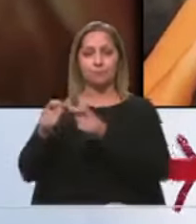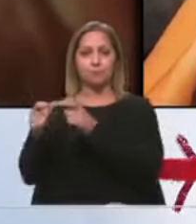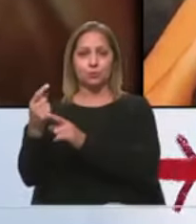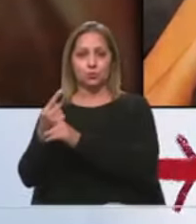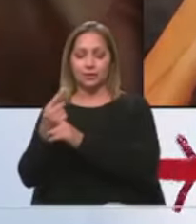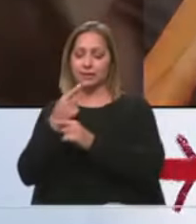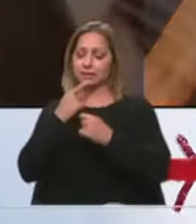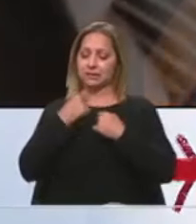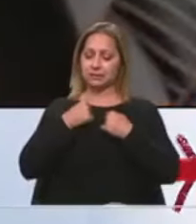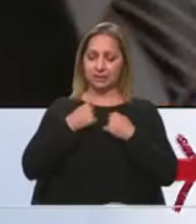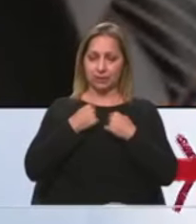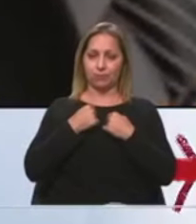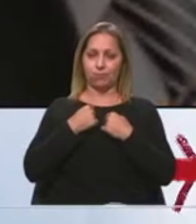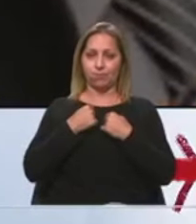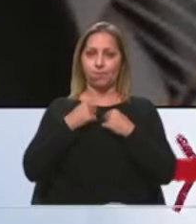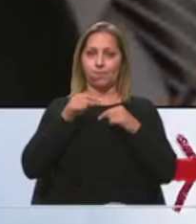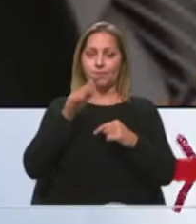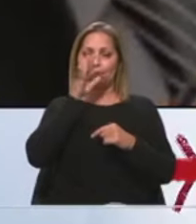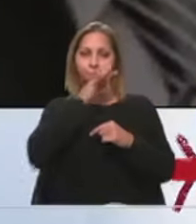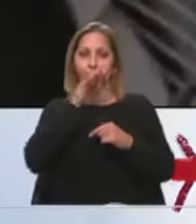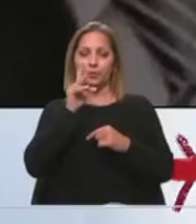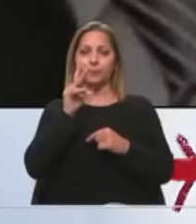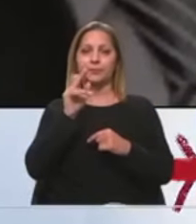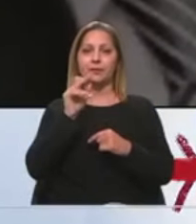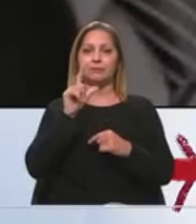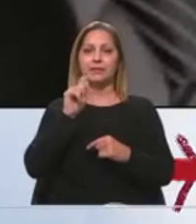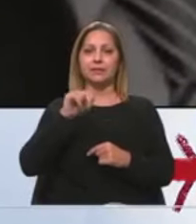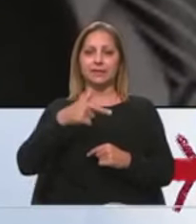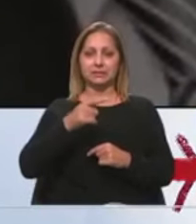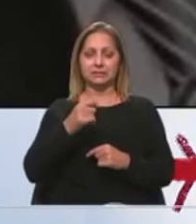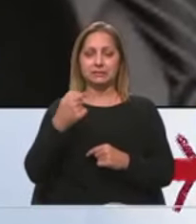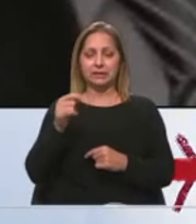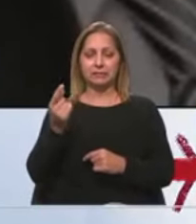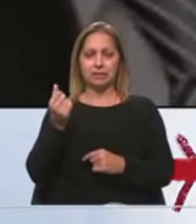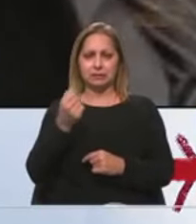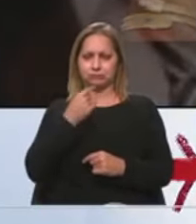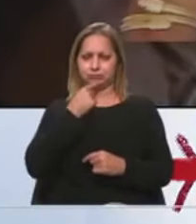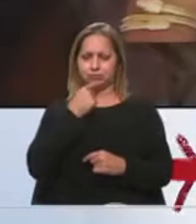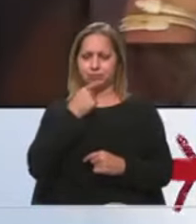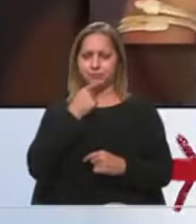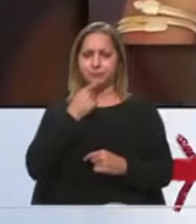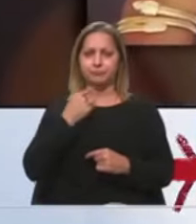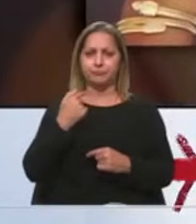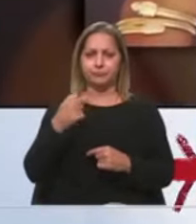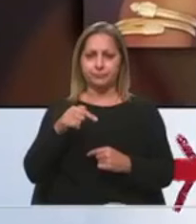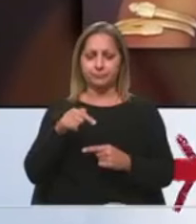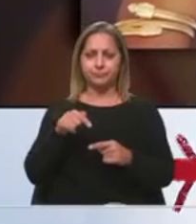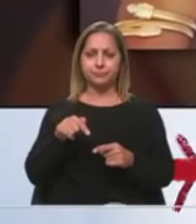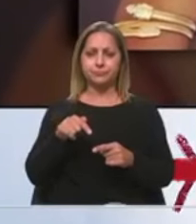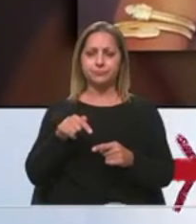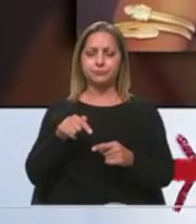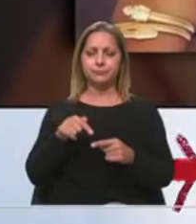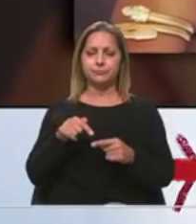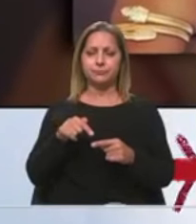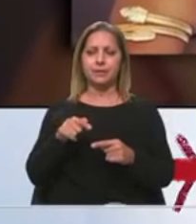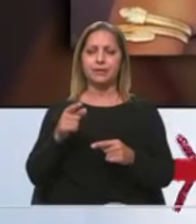que eh sendo eh esta família Valente uma família que tem muito dinheiro eh que estará alegadamente a